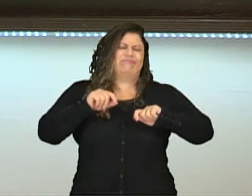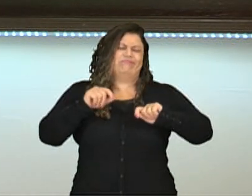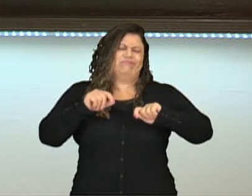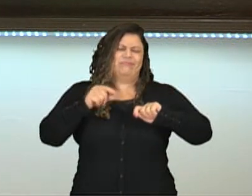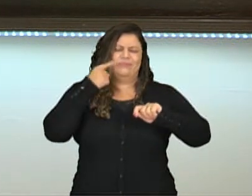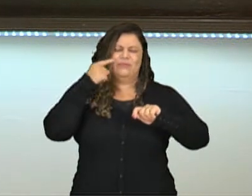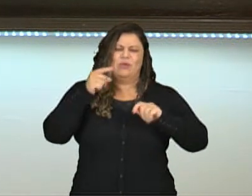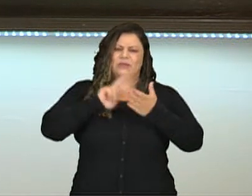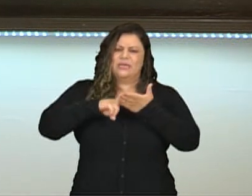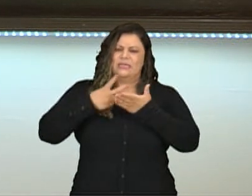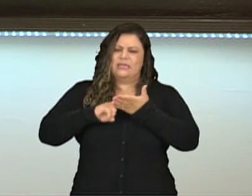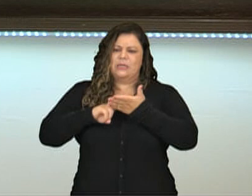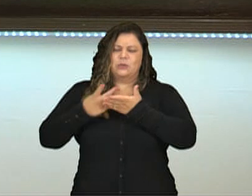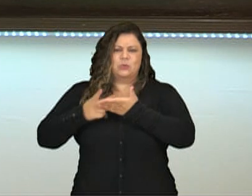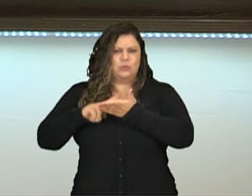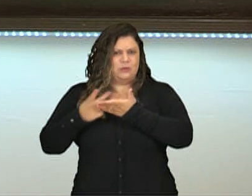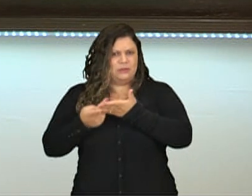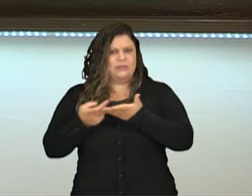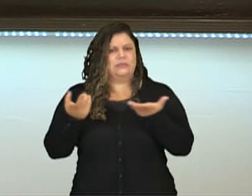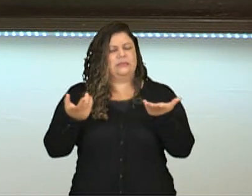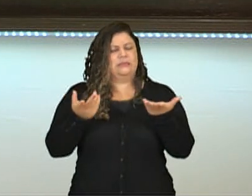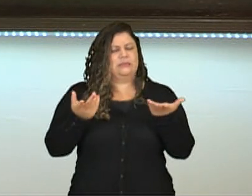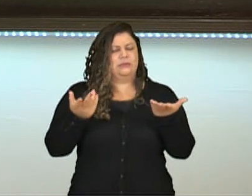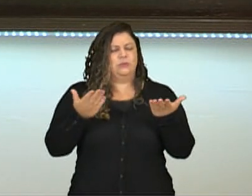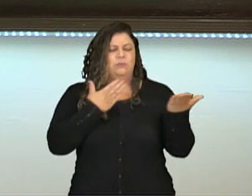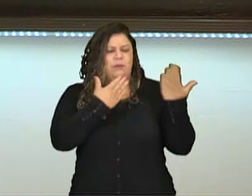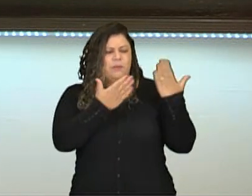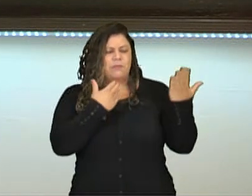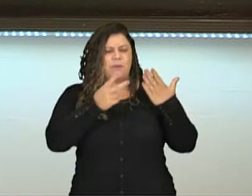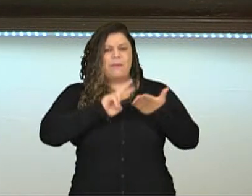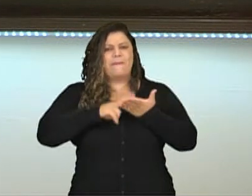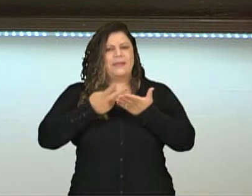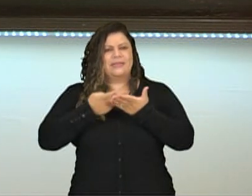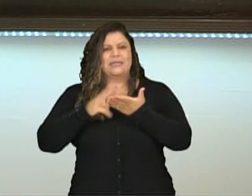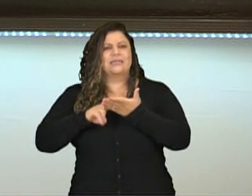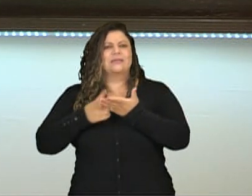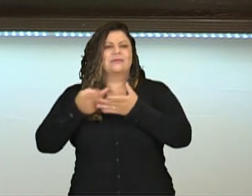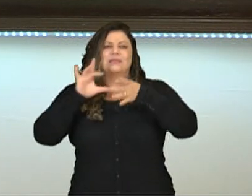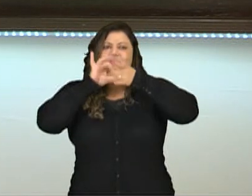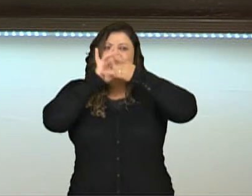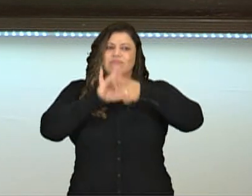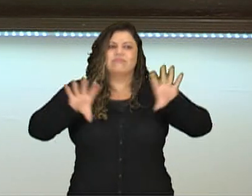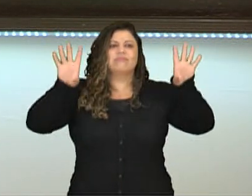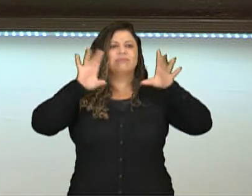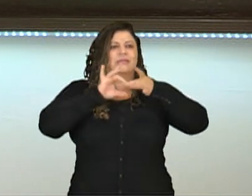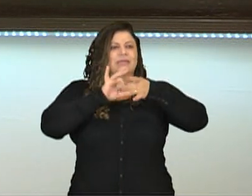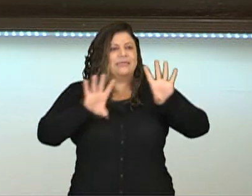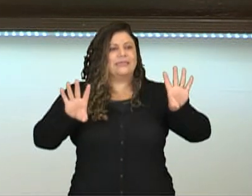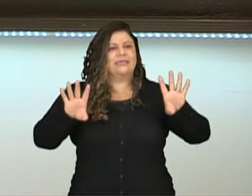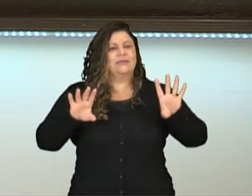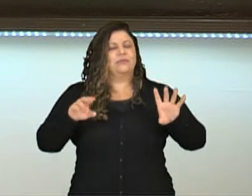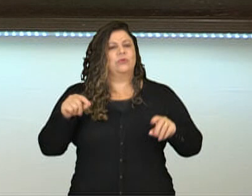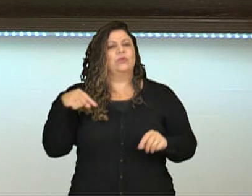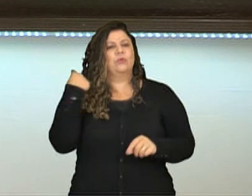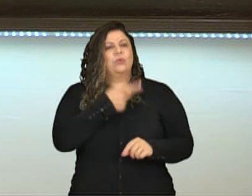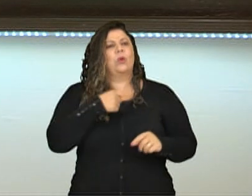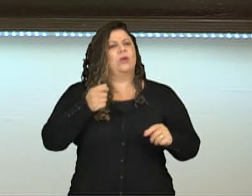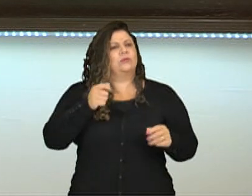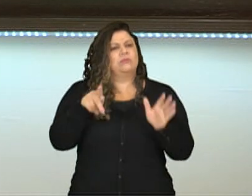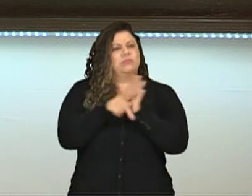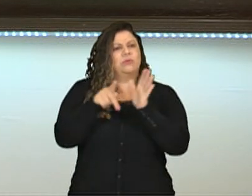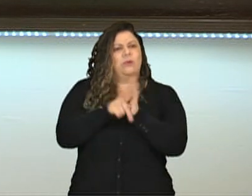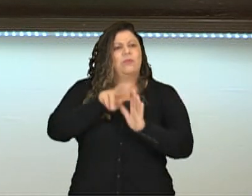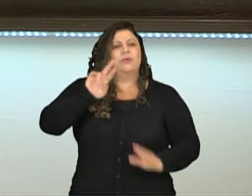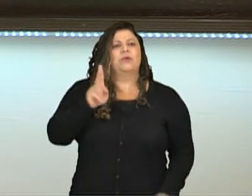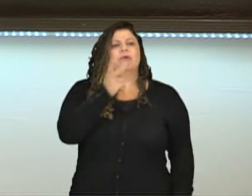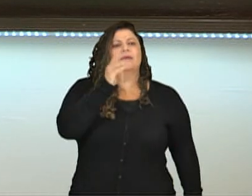monte. É uma espécie meio que tradução livre para a nossa forma de escrita, mas na verdade a forma